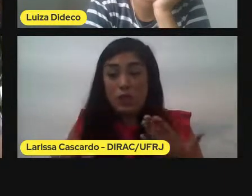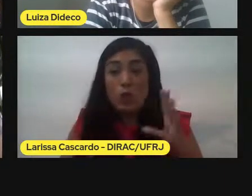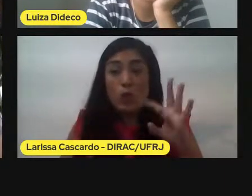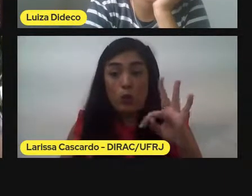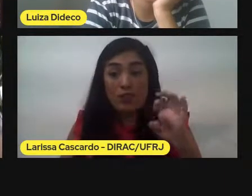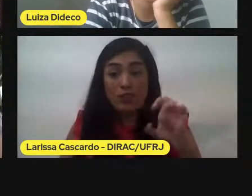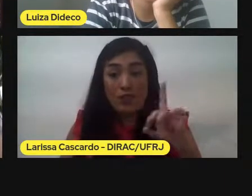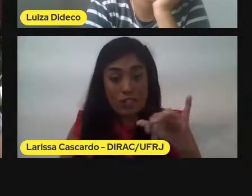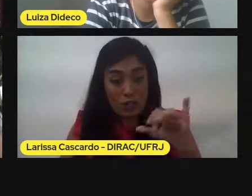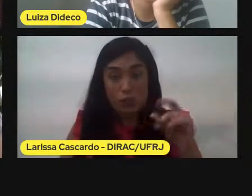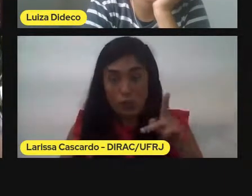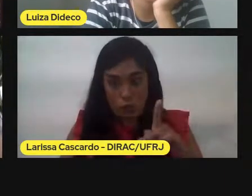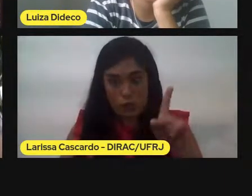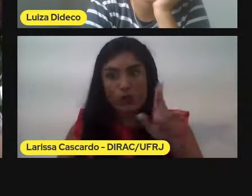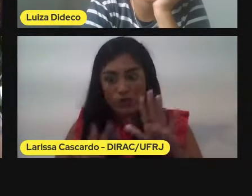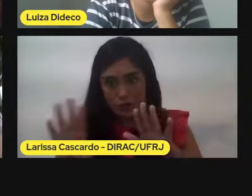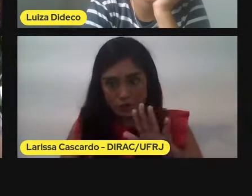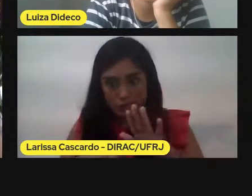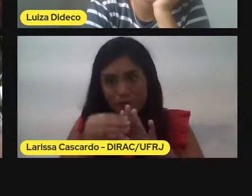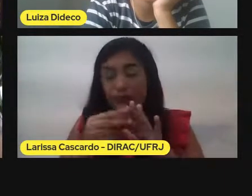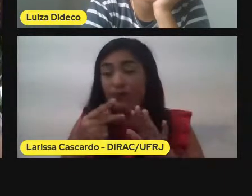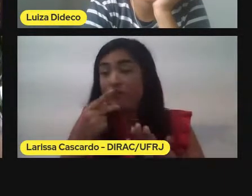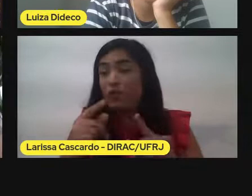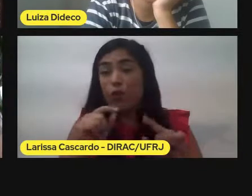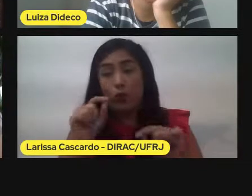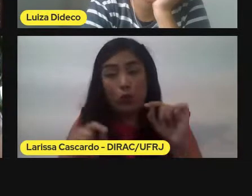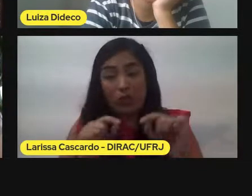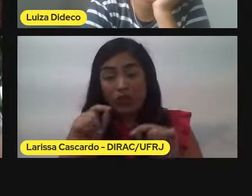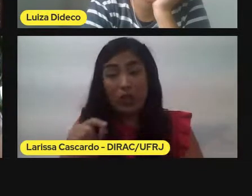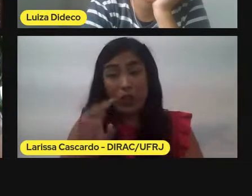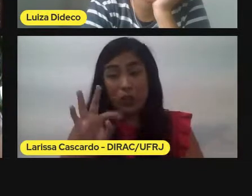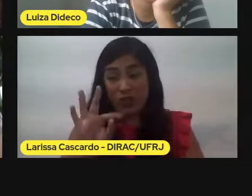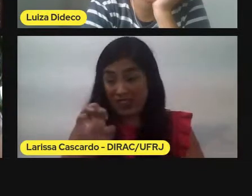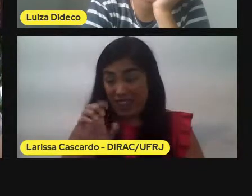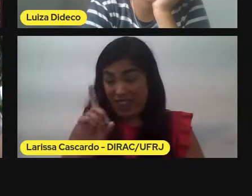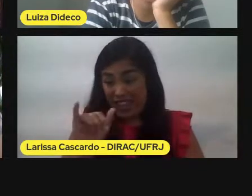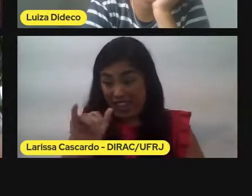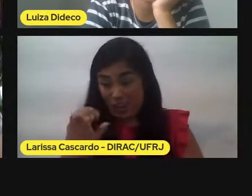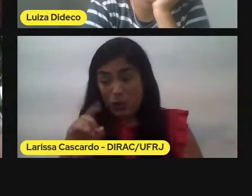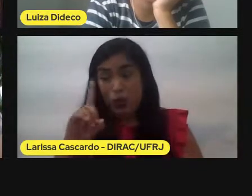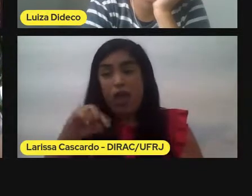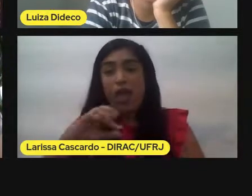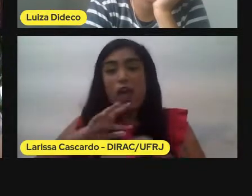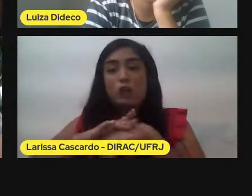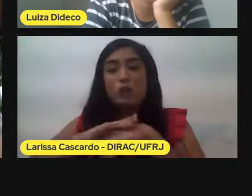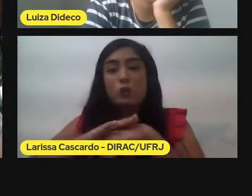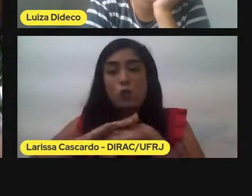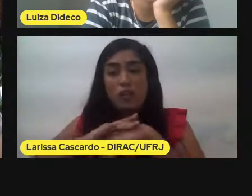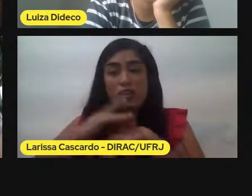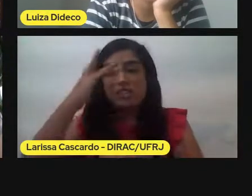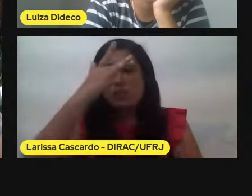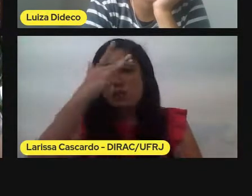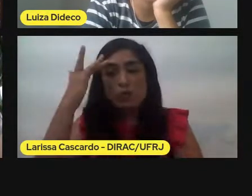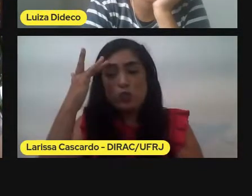assim: dizem que o tédio é uma doença dos inertes, ou que ataca só os que não têm nada a